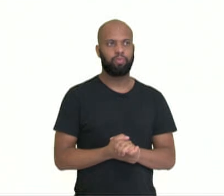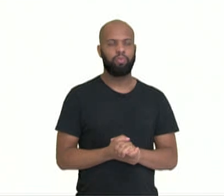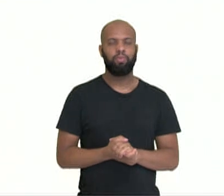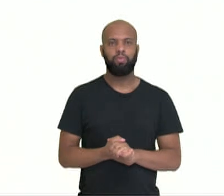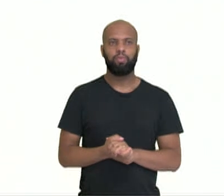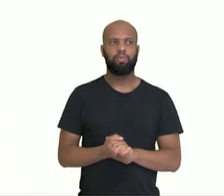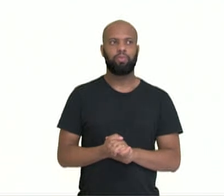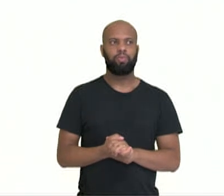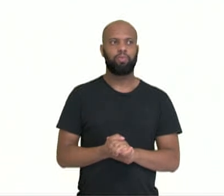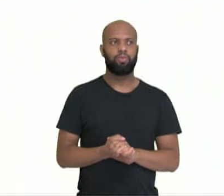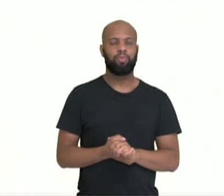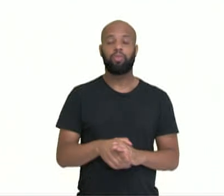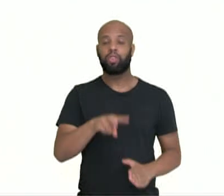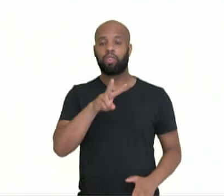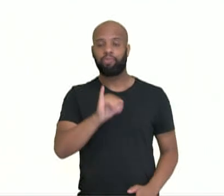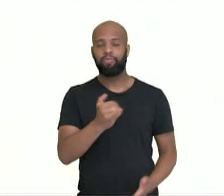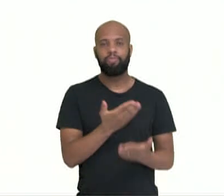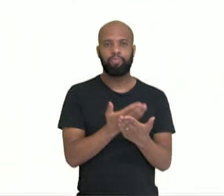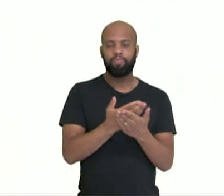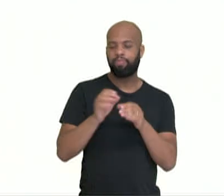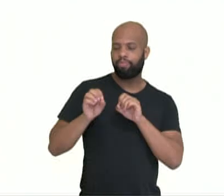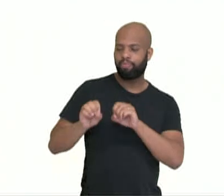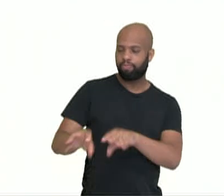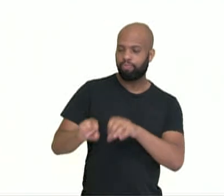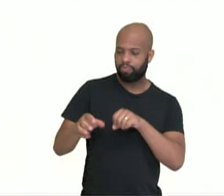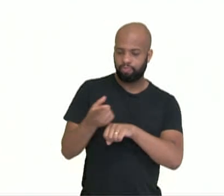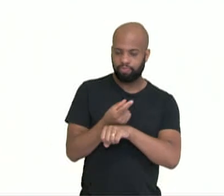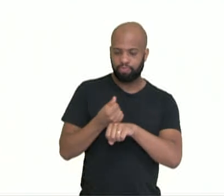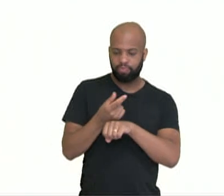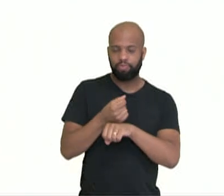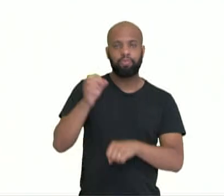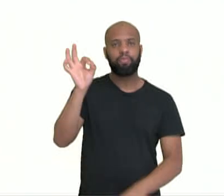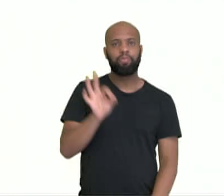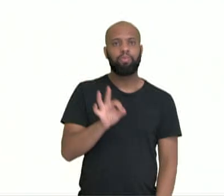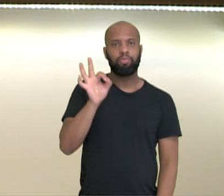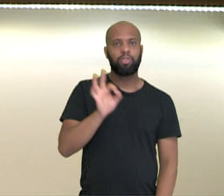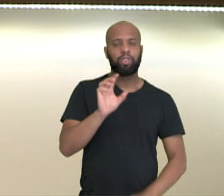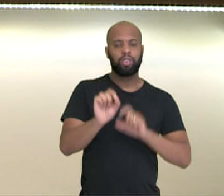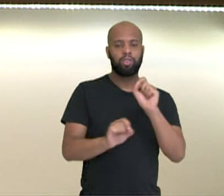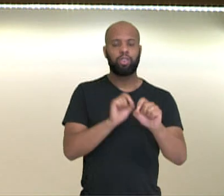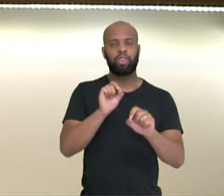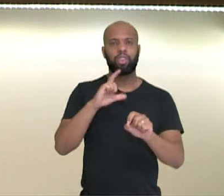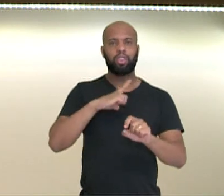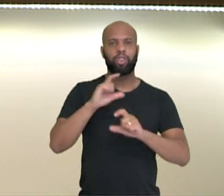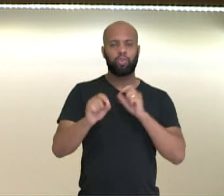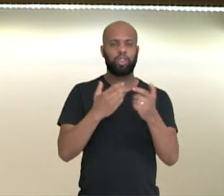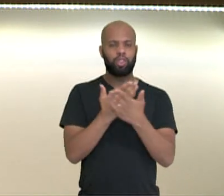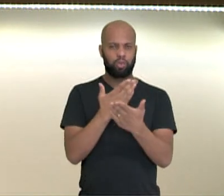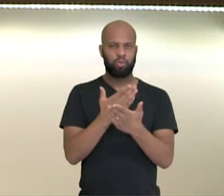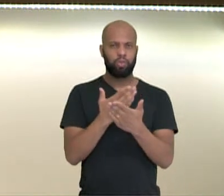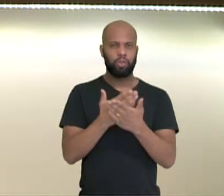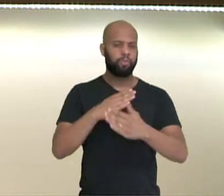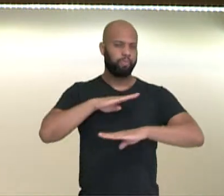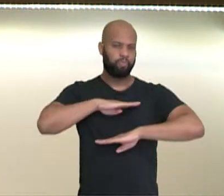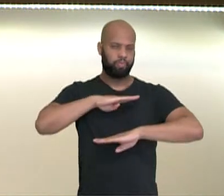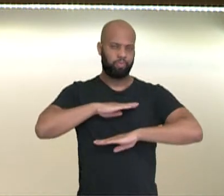Nós vamos tratar da educação financeira, da porcentagem, usando um estudo de caso. Então, vem comigo, vamos dar uma lida